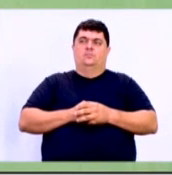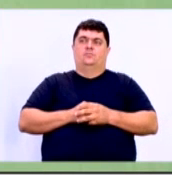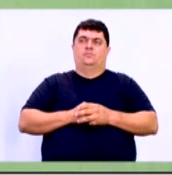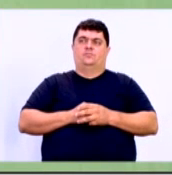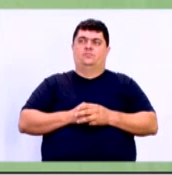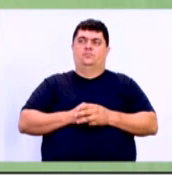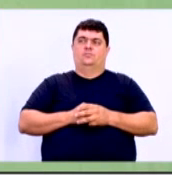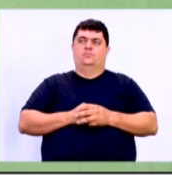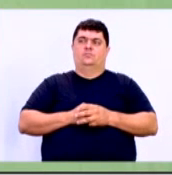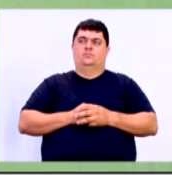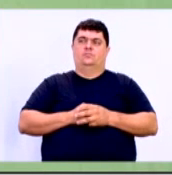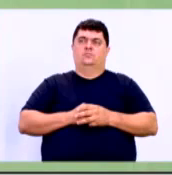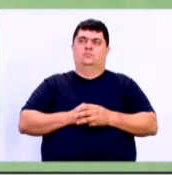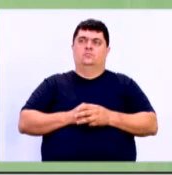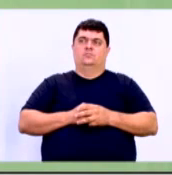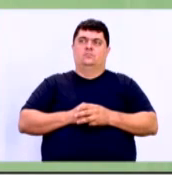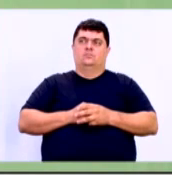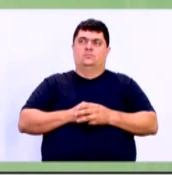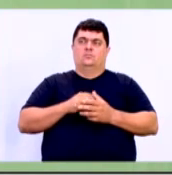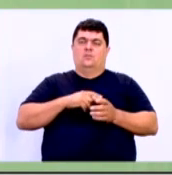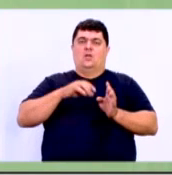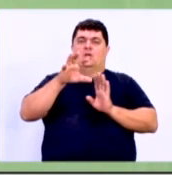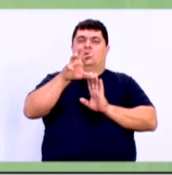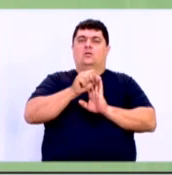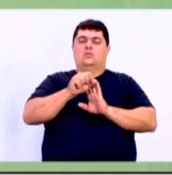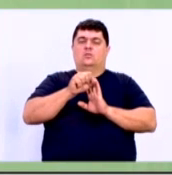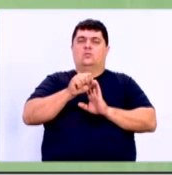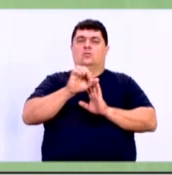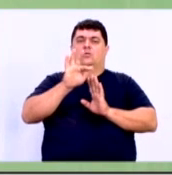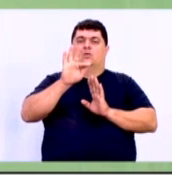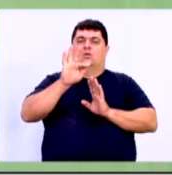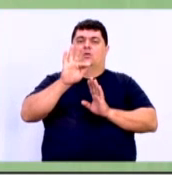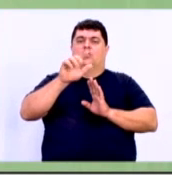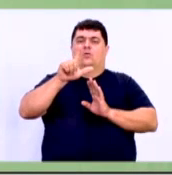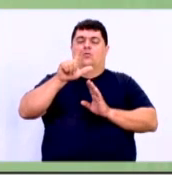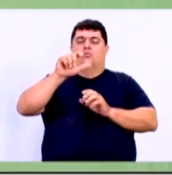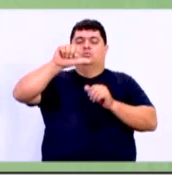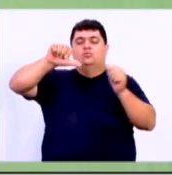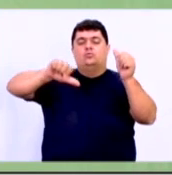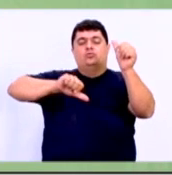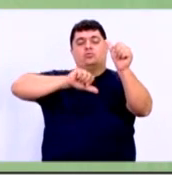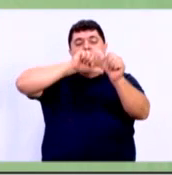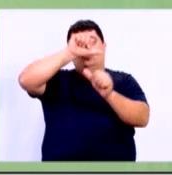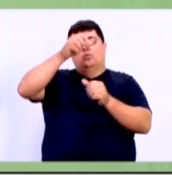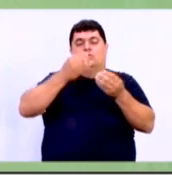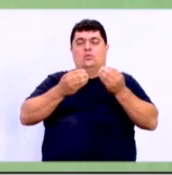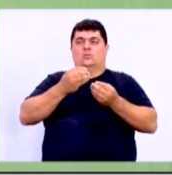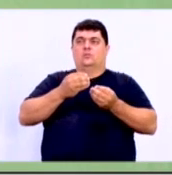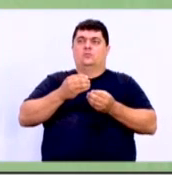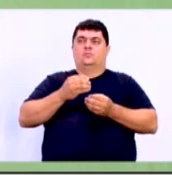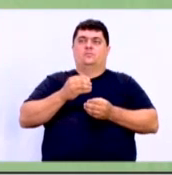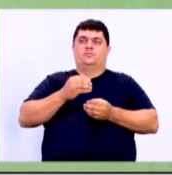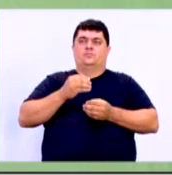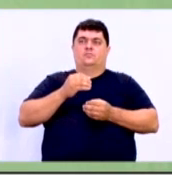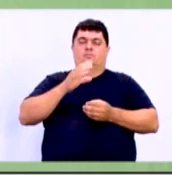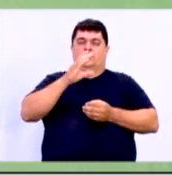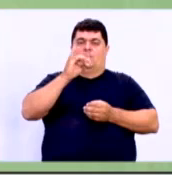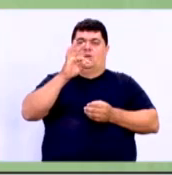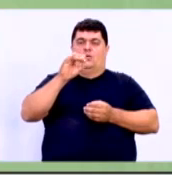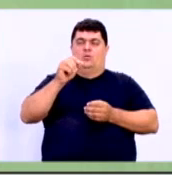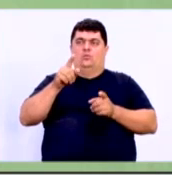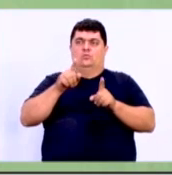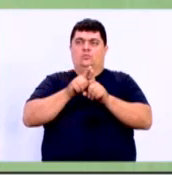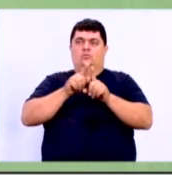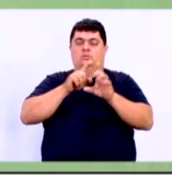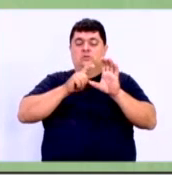Vamos que vamos. Custei por absorção, então vamos ver o fluxo. Aqui, ó. Custos e